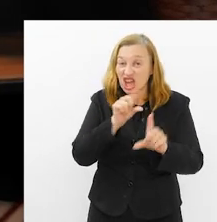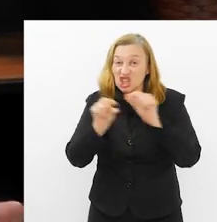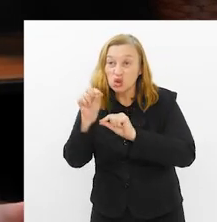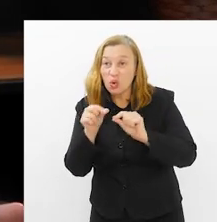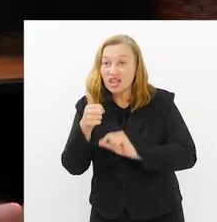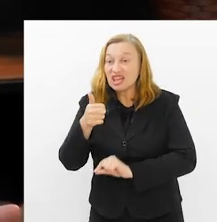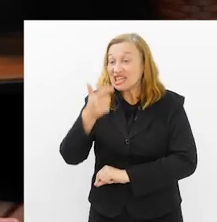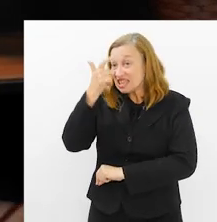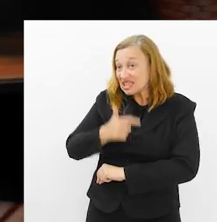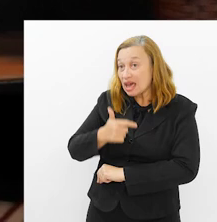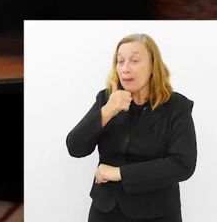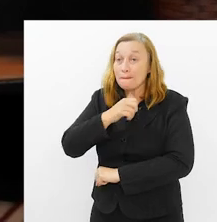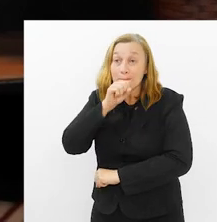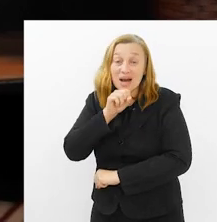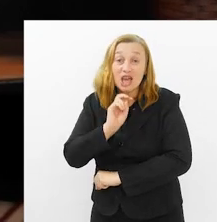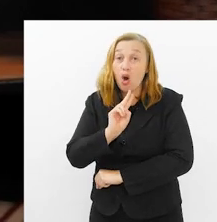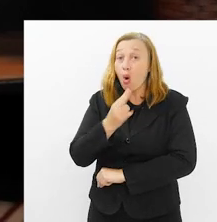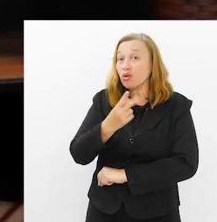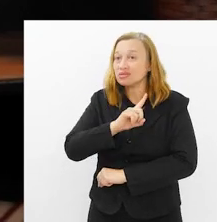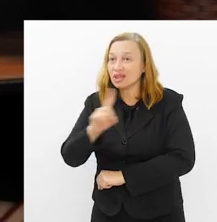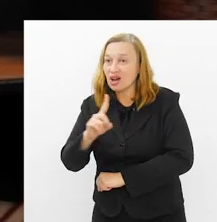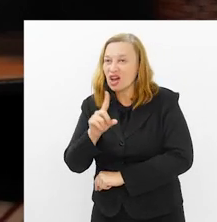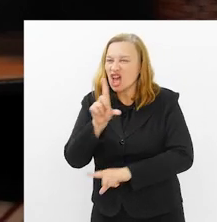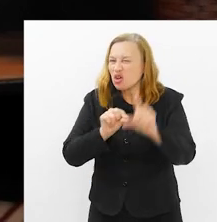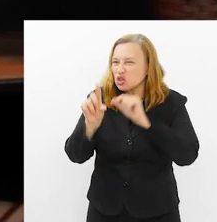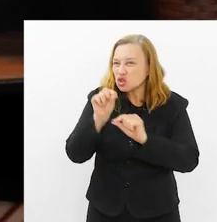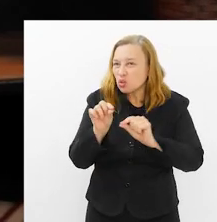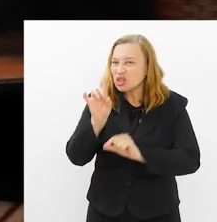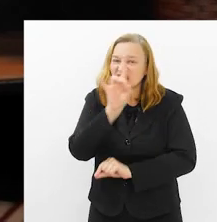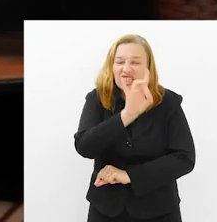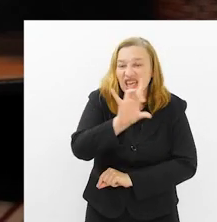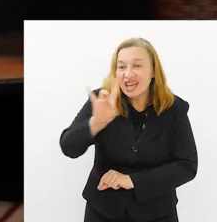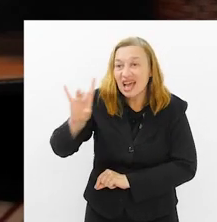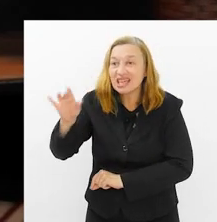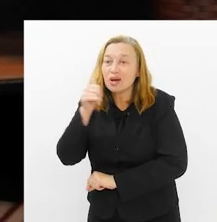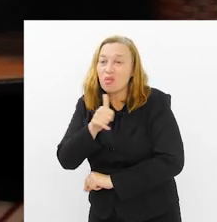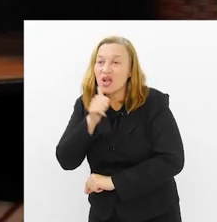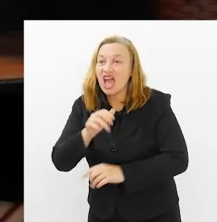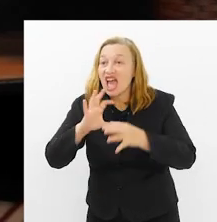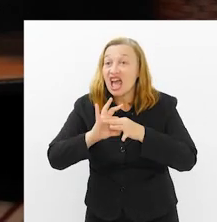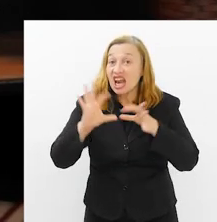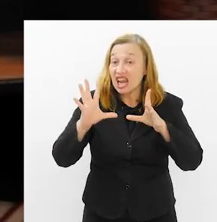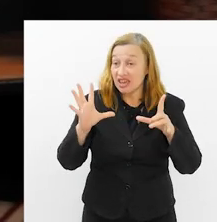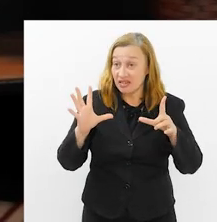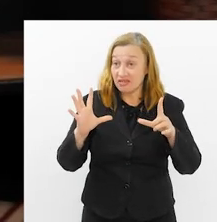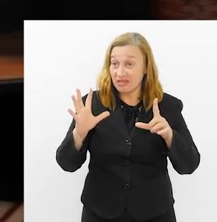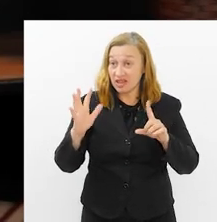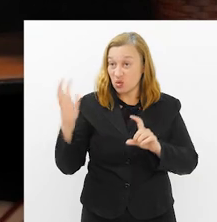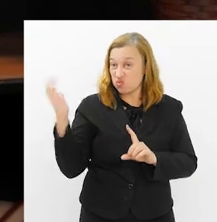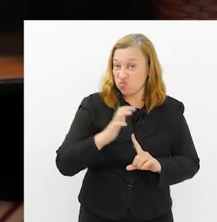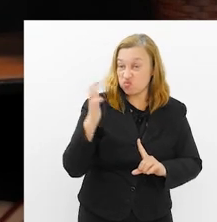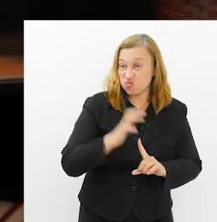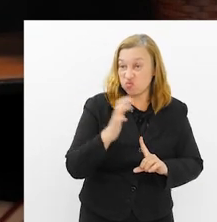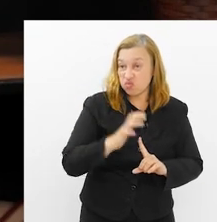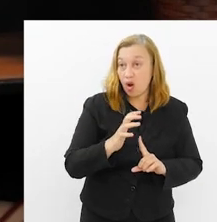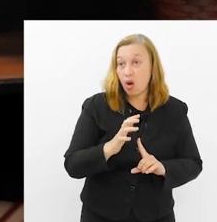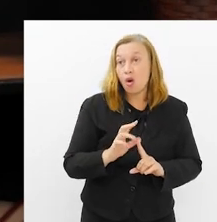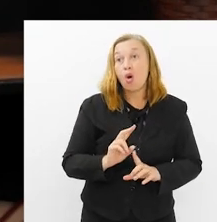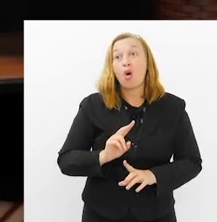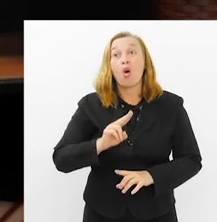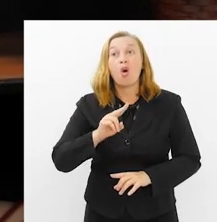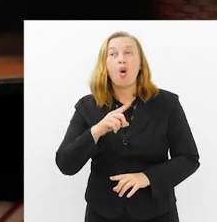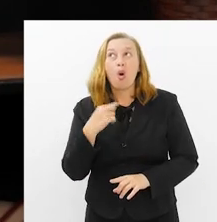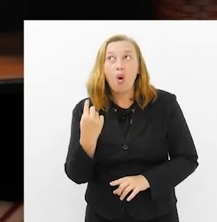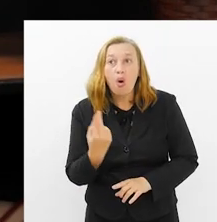sobre tudo isso? A decisão de ser ou não ser mãe deve ser uma escolha de cada mulher, livre de